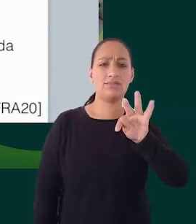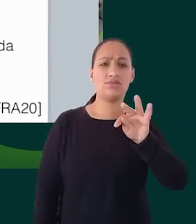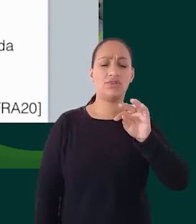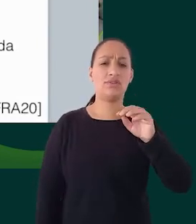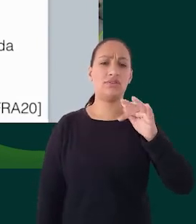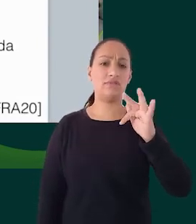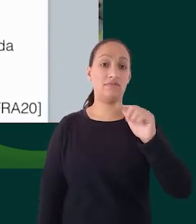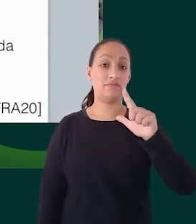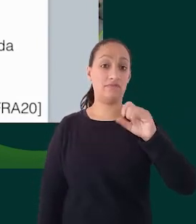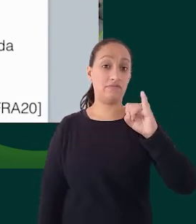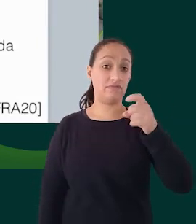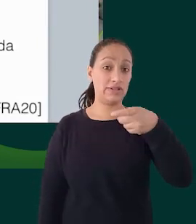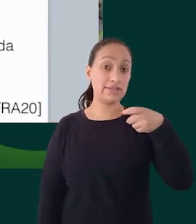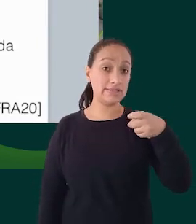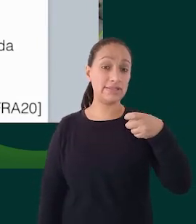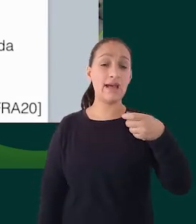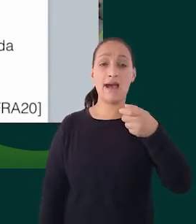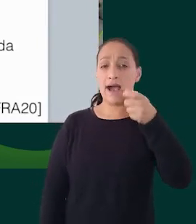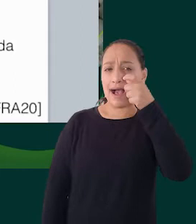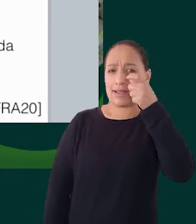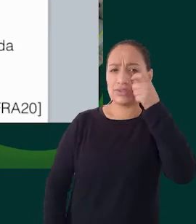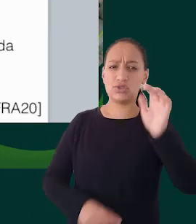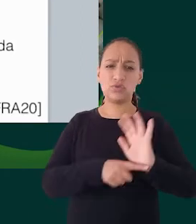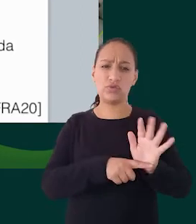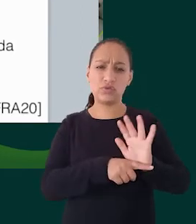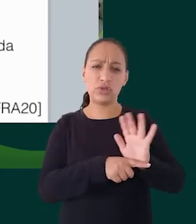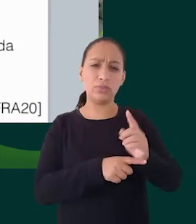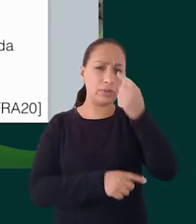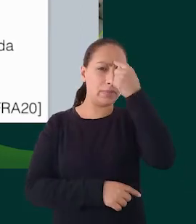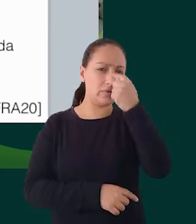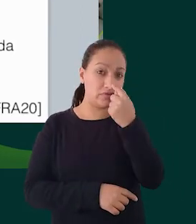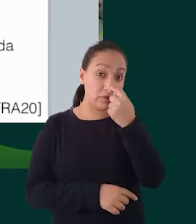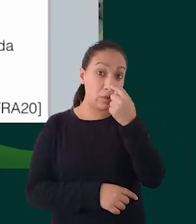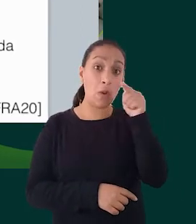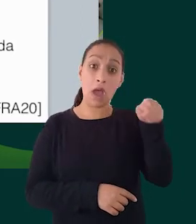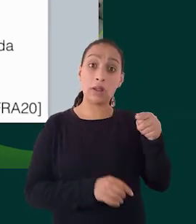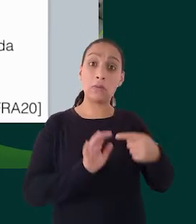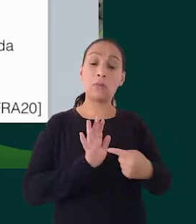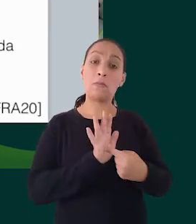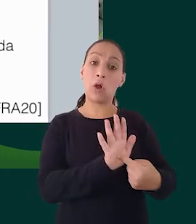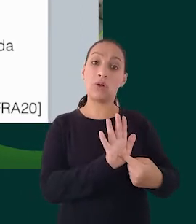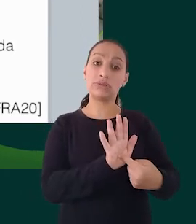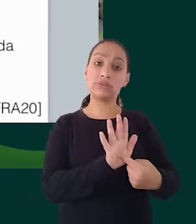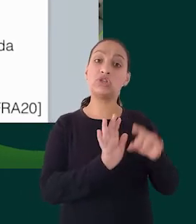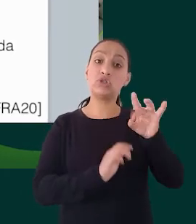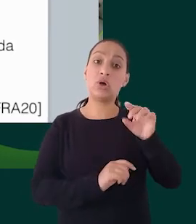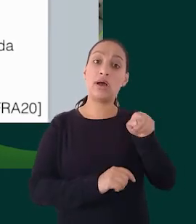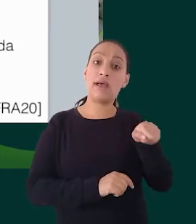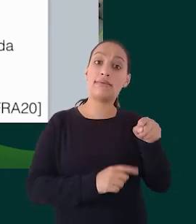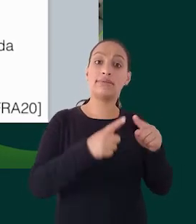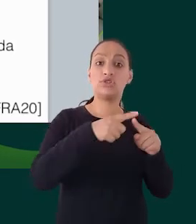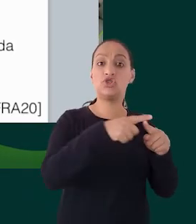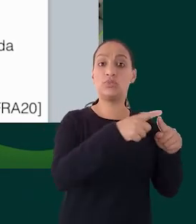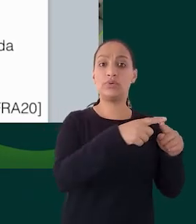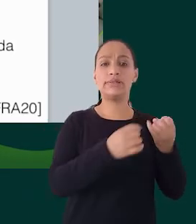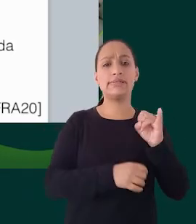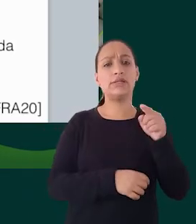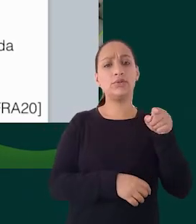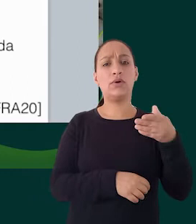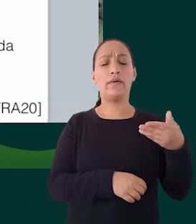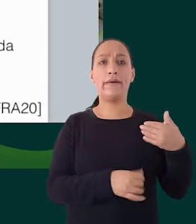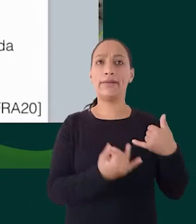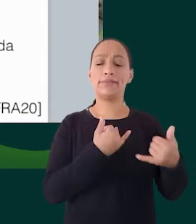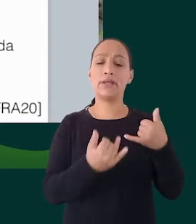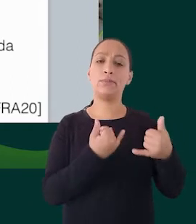filmes de um determinado perfil e ela começa a indicar filmes deste perfil, né? Se tu vais lá na Netflix,